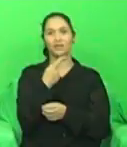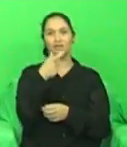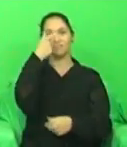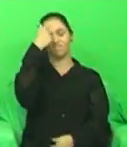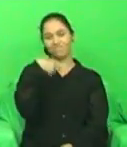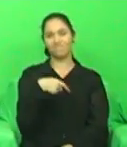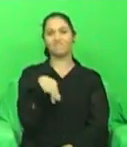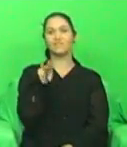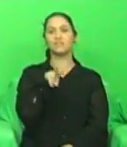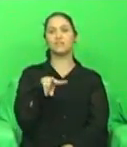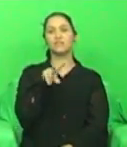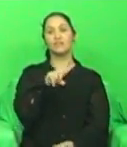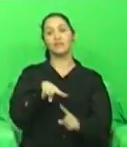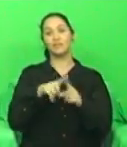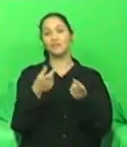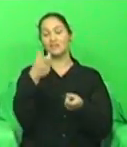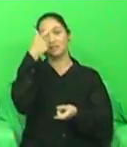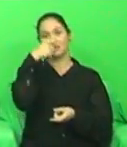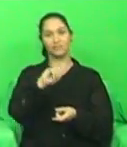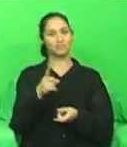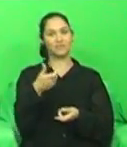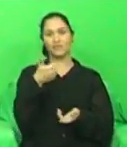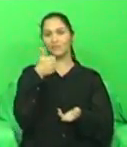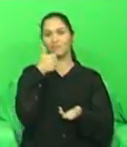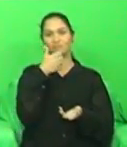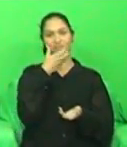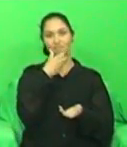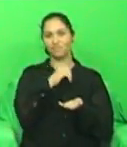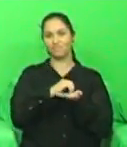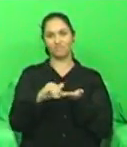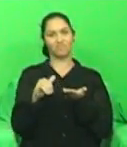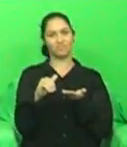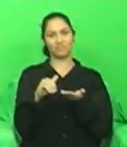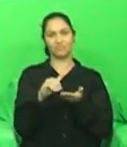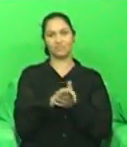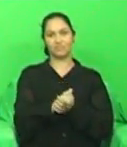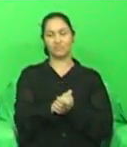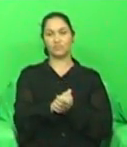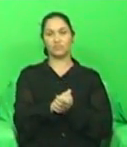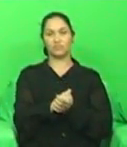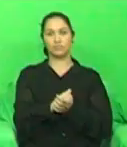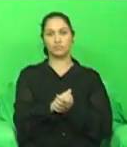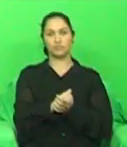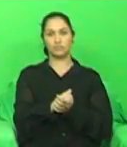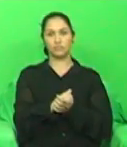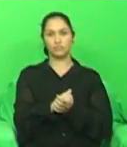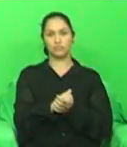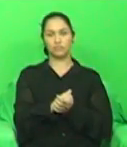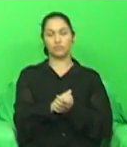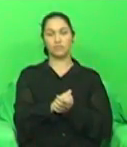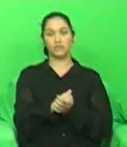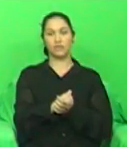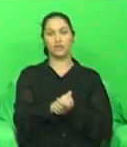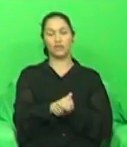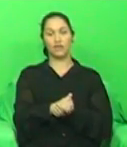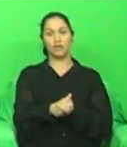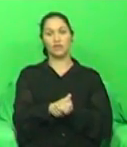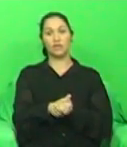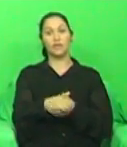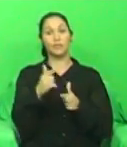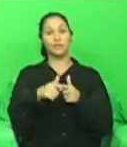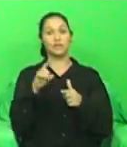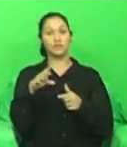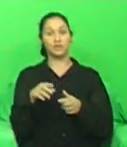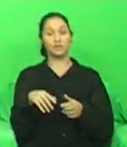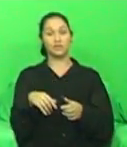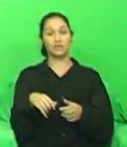secretário eu não posso mandar quem pode mandar só o vereador que o secretário eo prefeito o julgamento que ele que tem a chave do cofre na